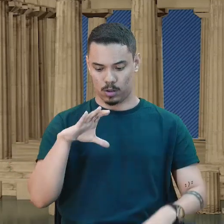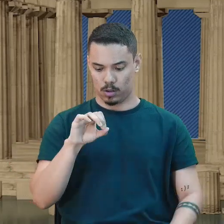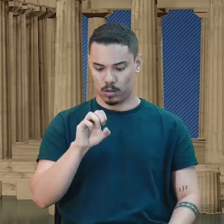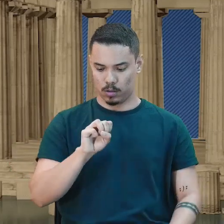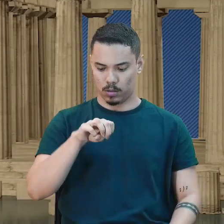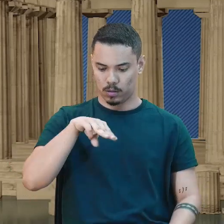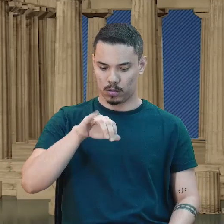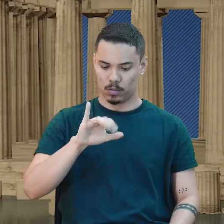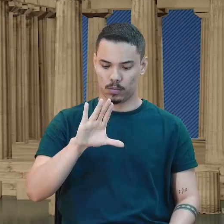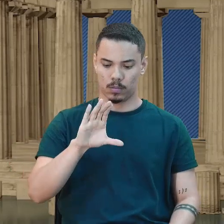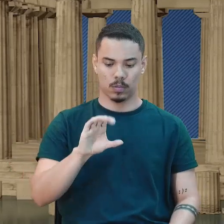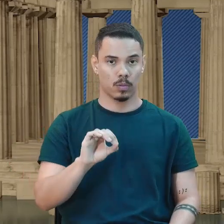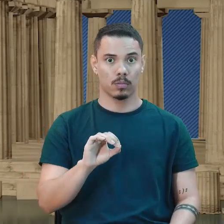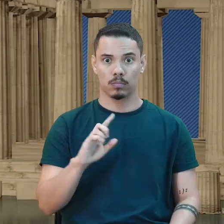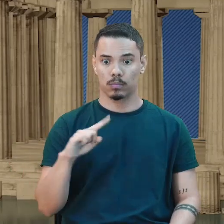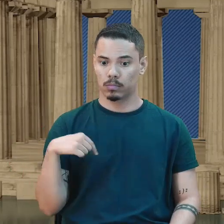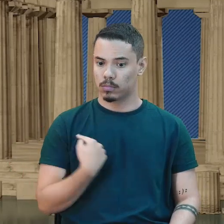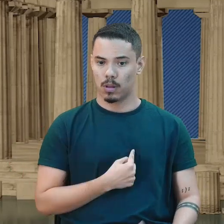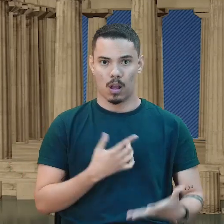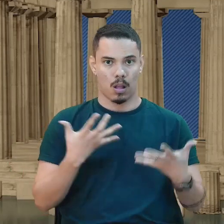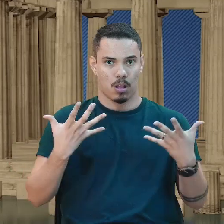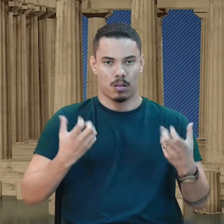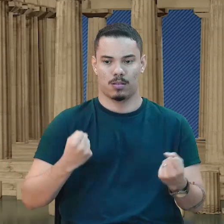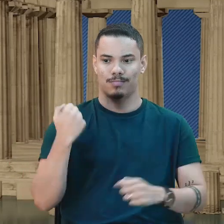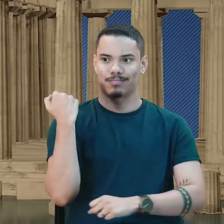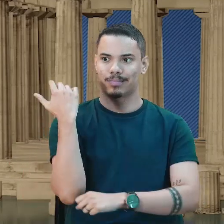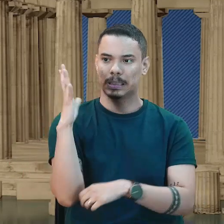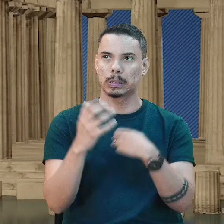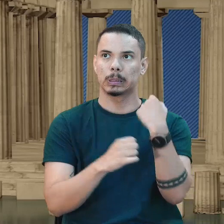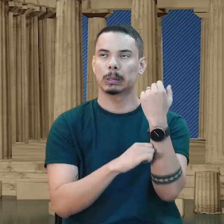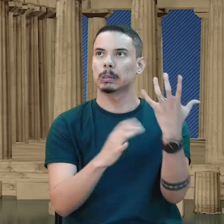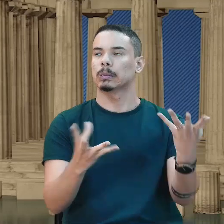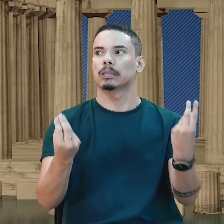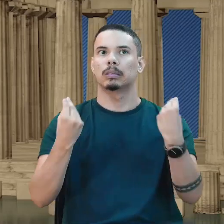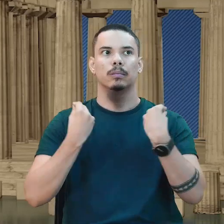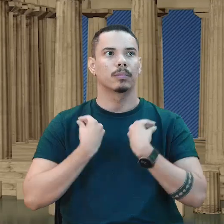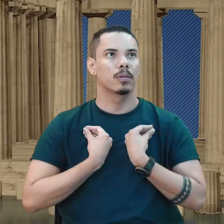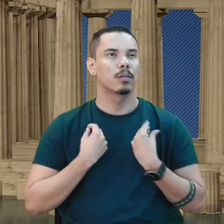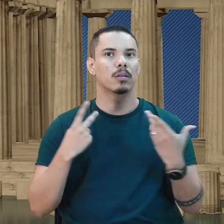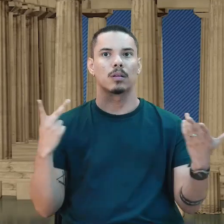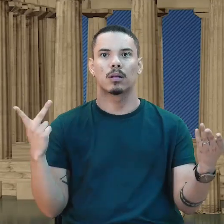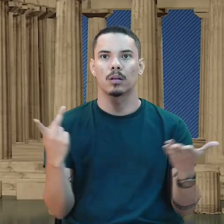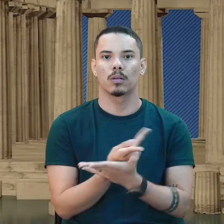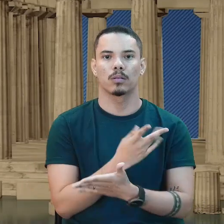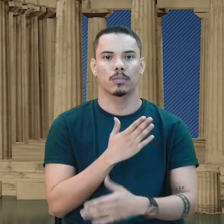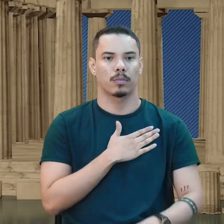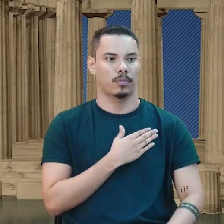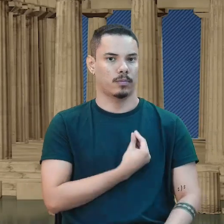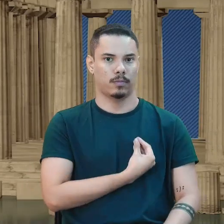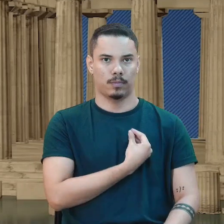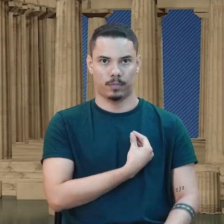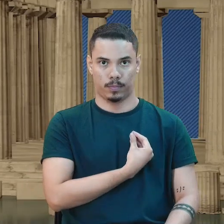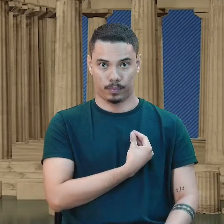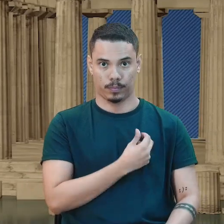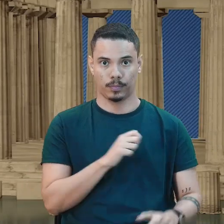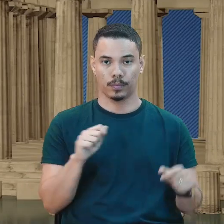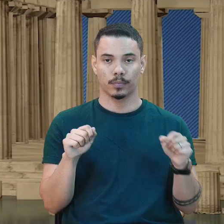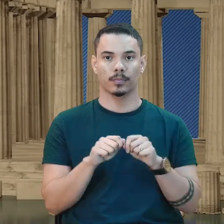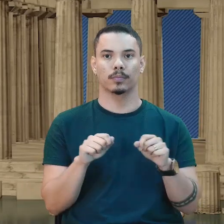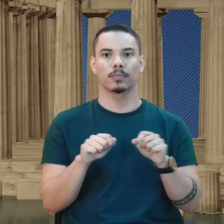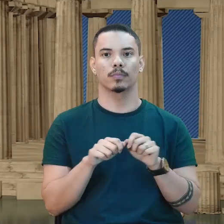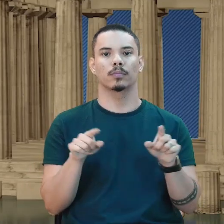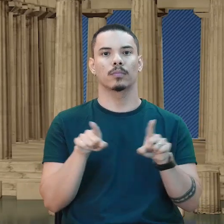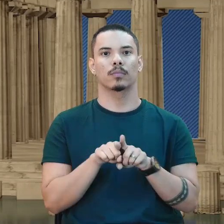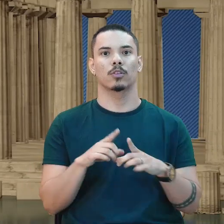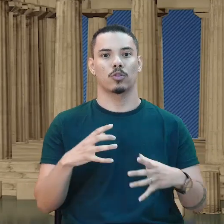falam, aceitar a natureza, a coisa como ela acontece na nossa vida e fazer daquilo uma